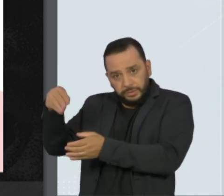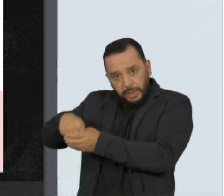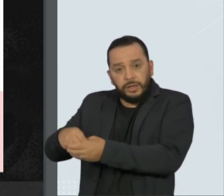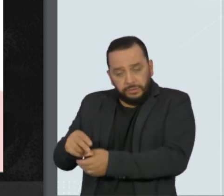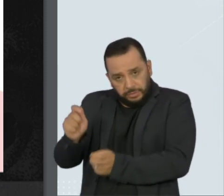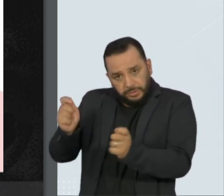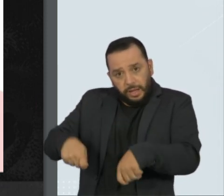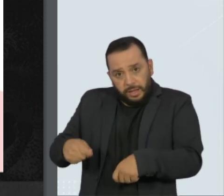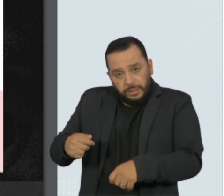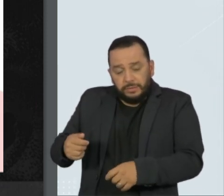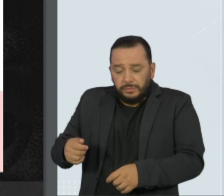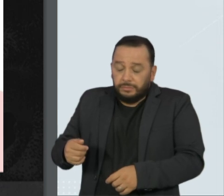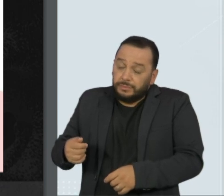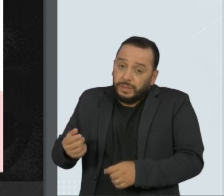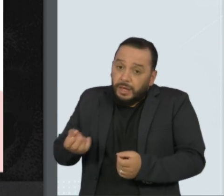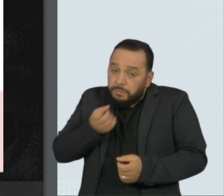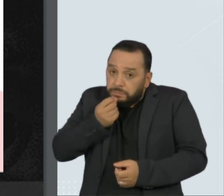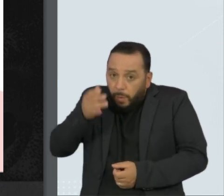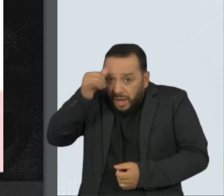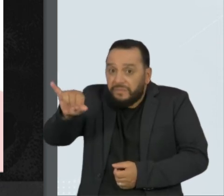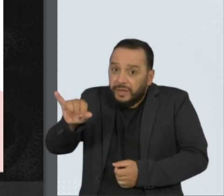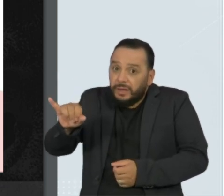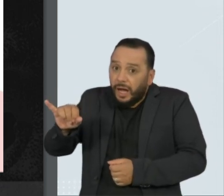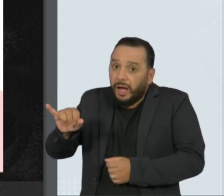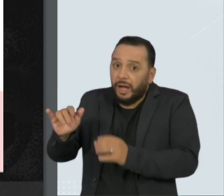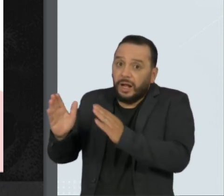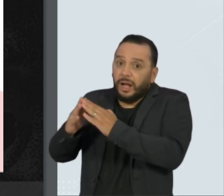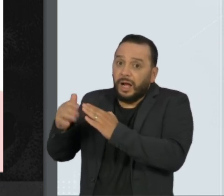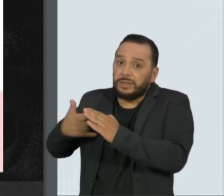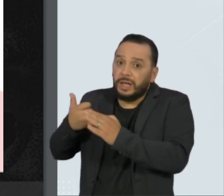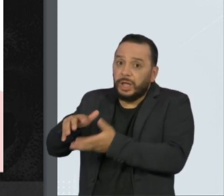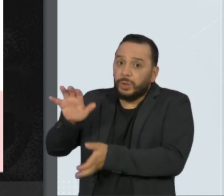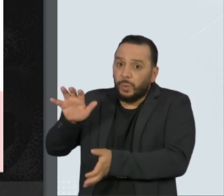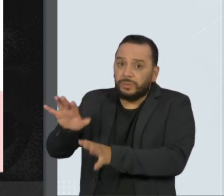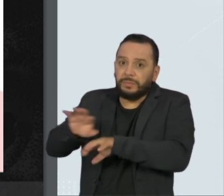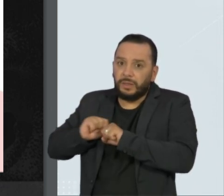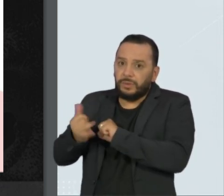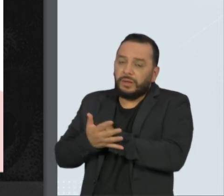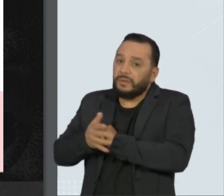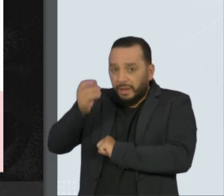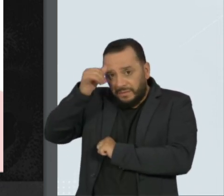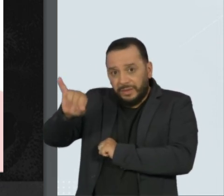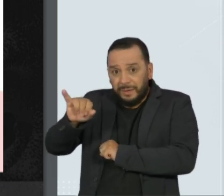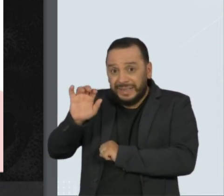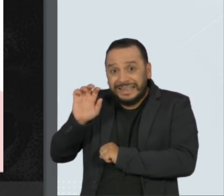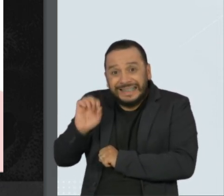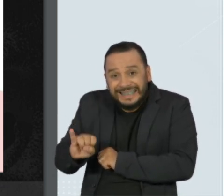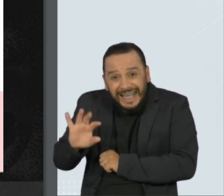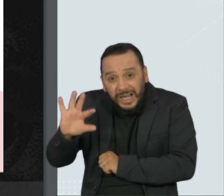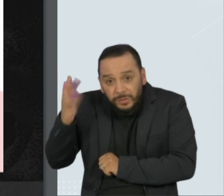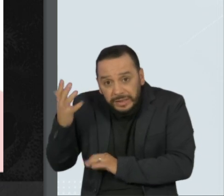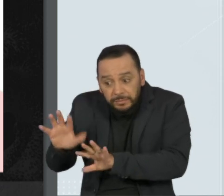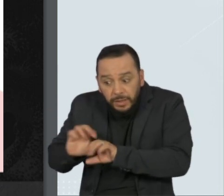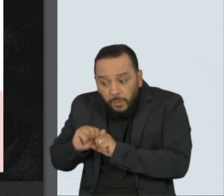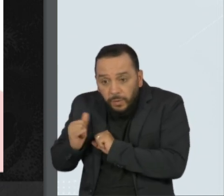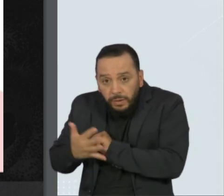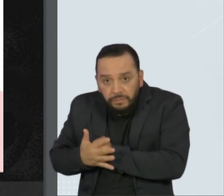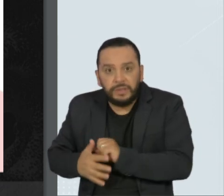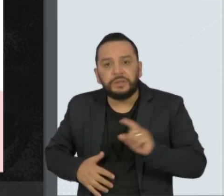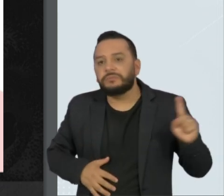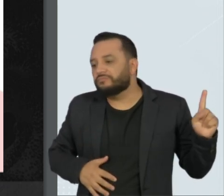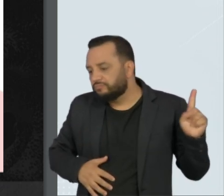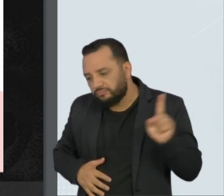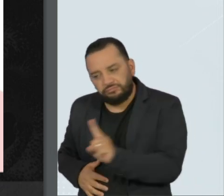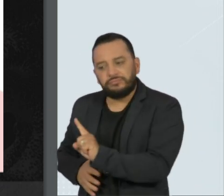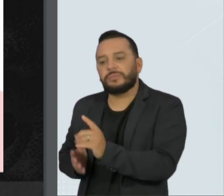E quando acontece, nós temos que ir rapidamente para conter esse caso. O mesmo nas